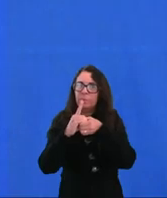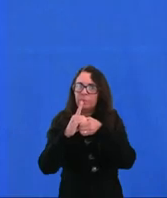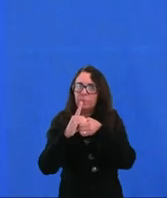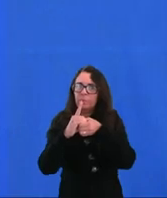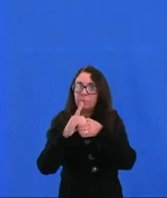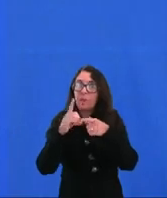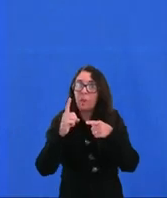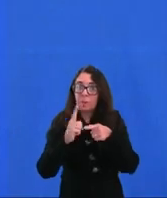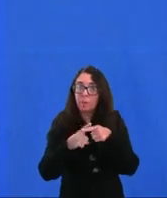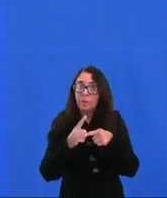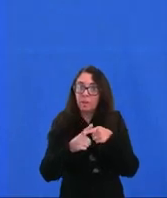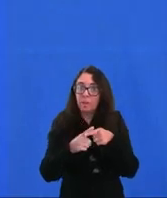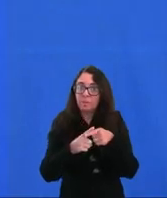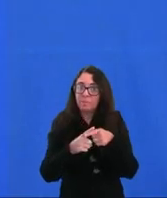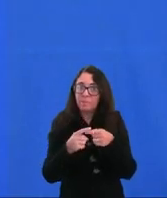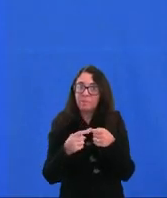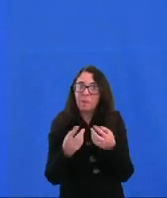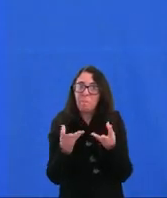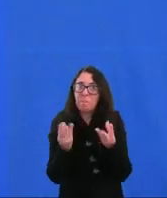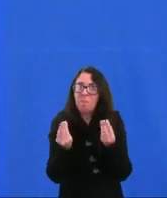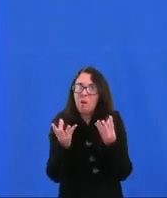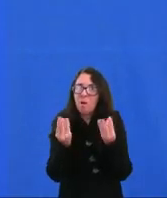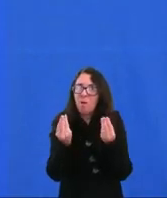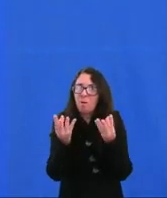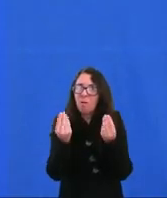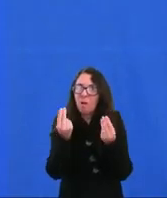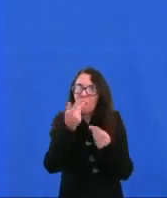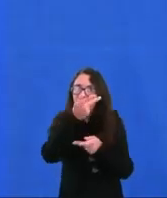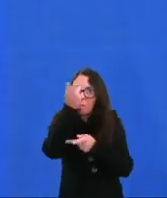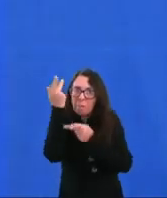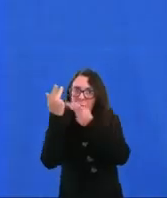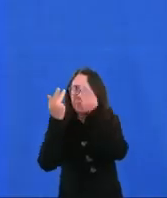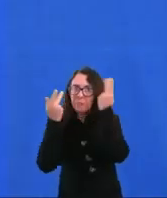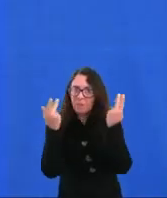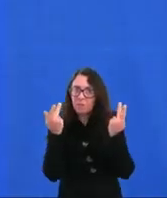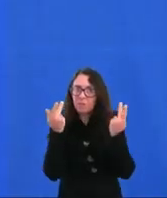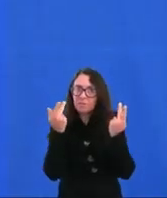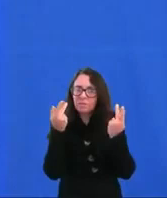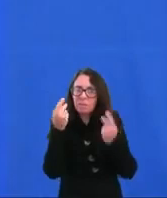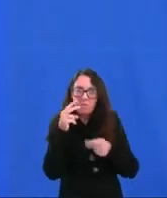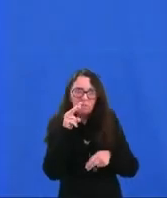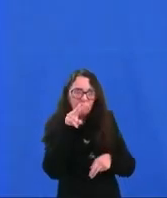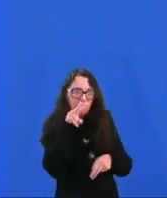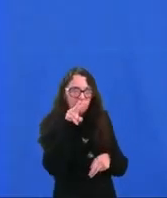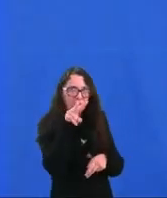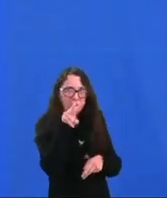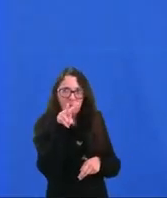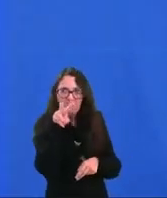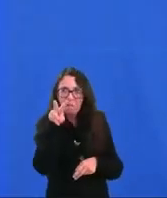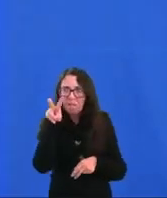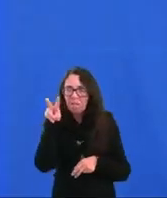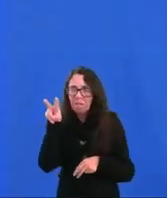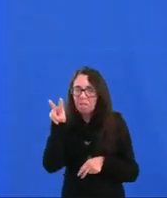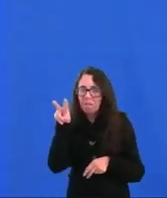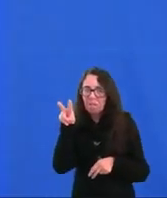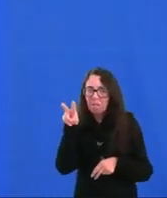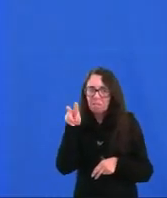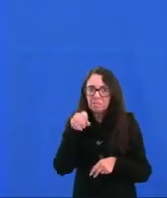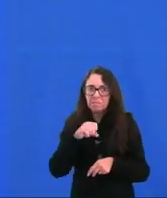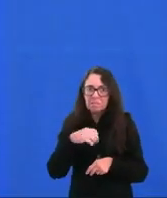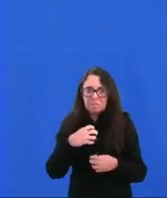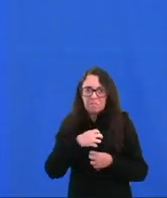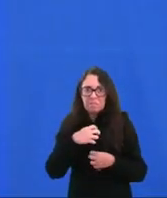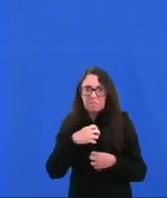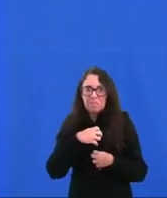a pregação dele no capítulo 7 todinha, falando do agir de Deus no Velho Testamento até a chegada